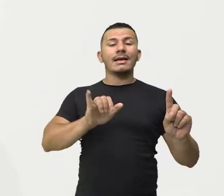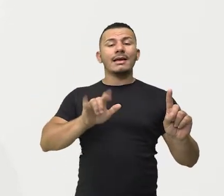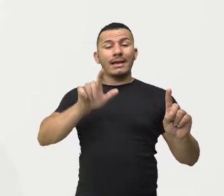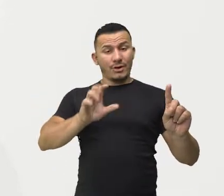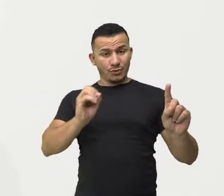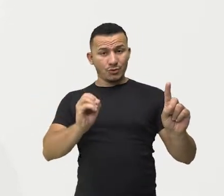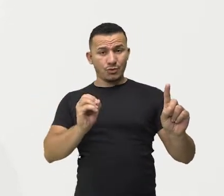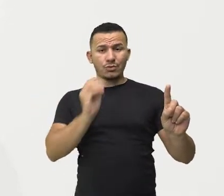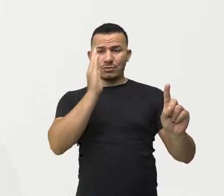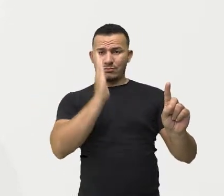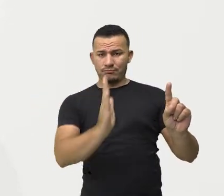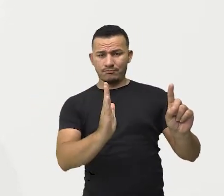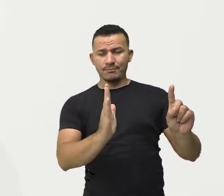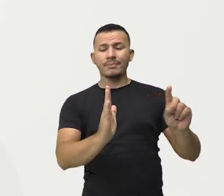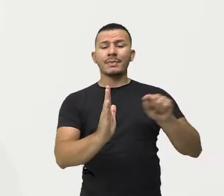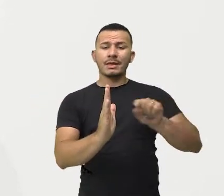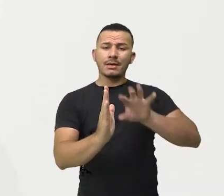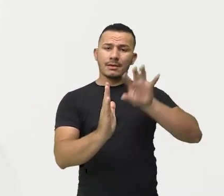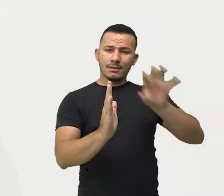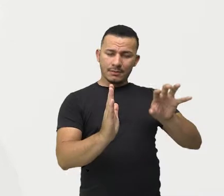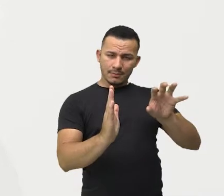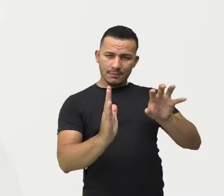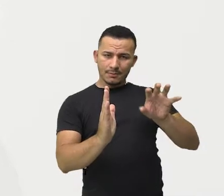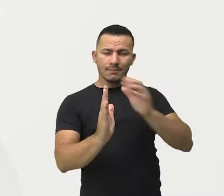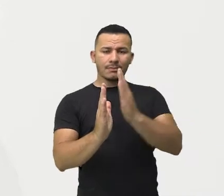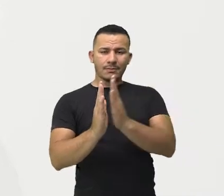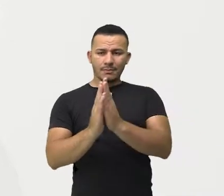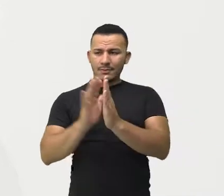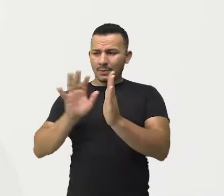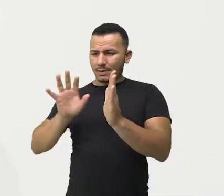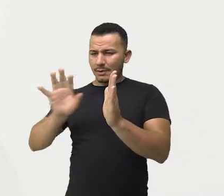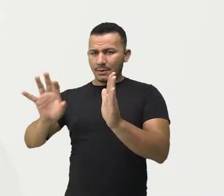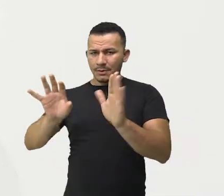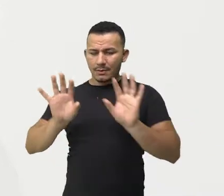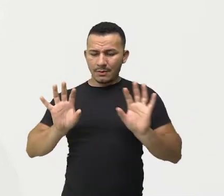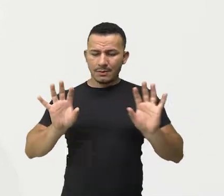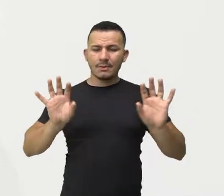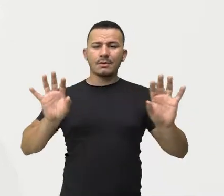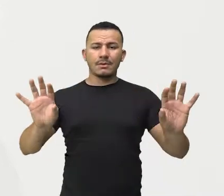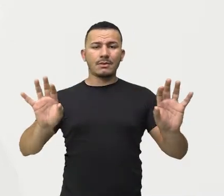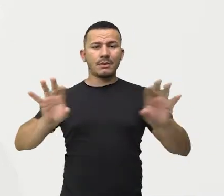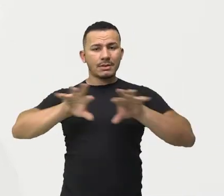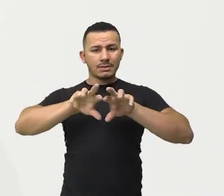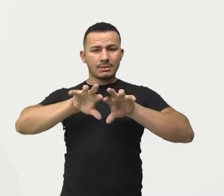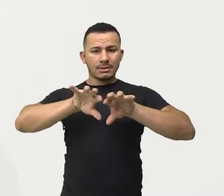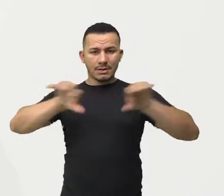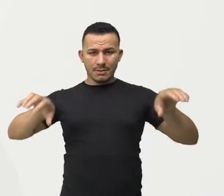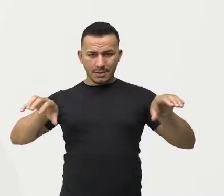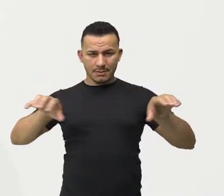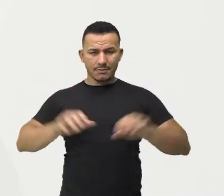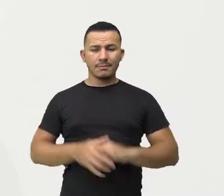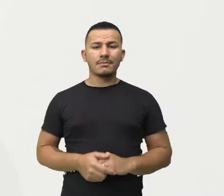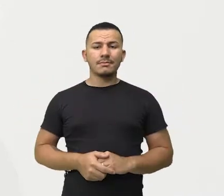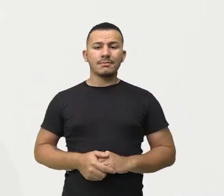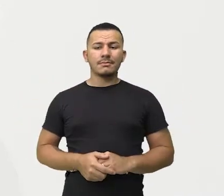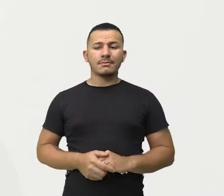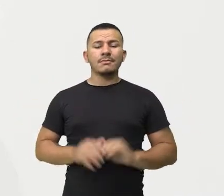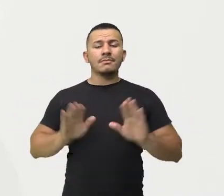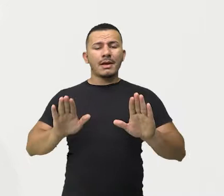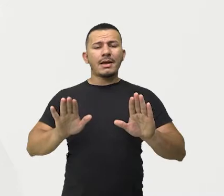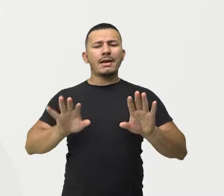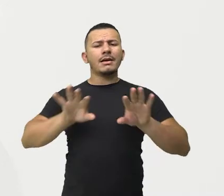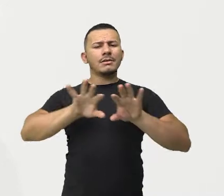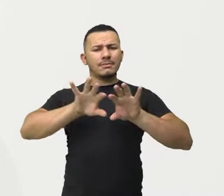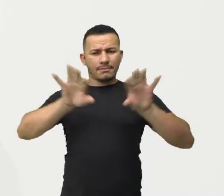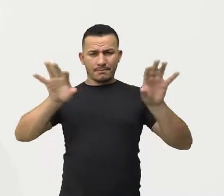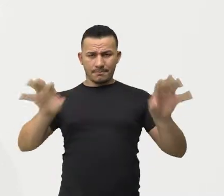certo? Só que uma está para um lado e a outra está para o outro lado. Mas